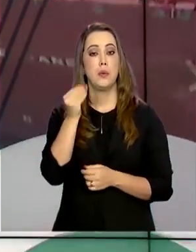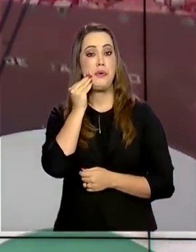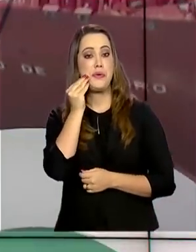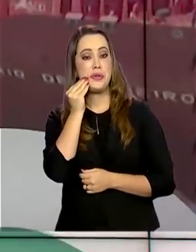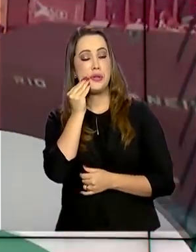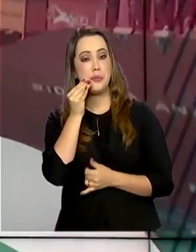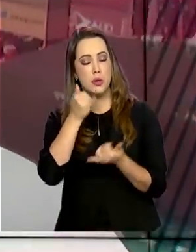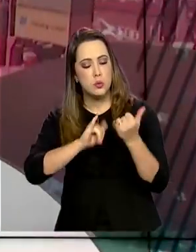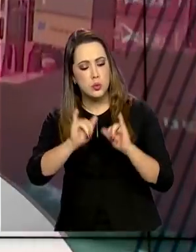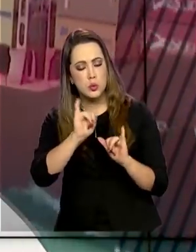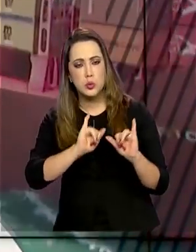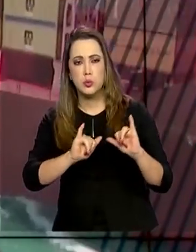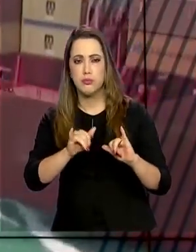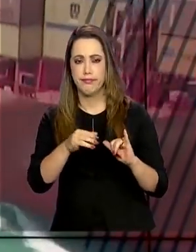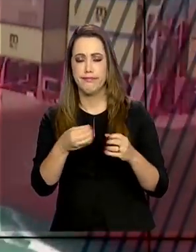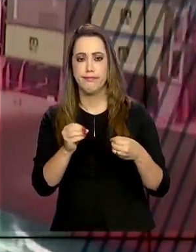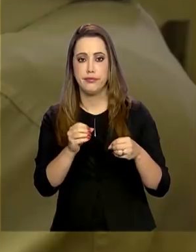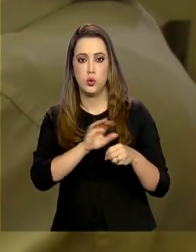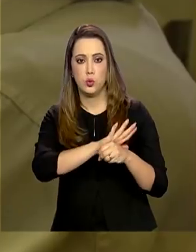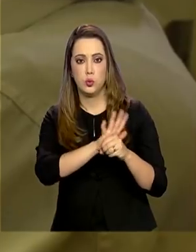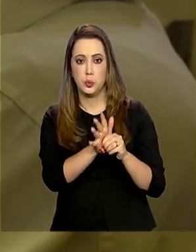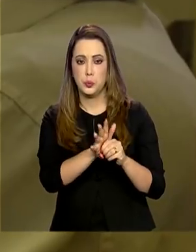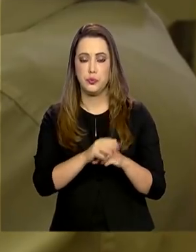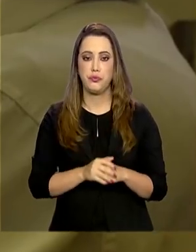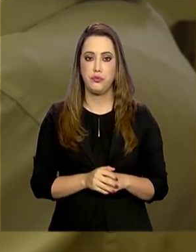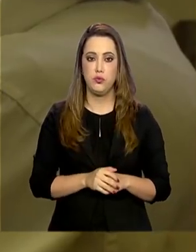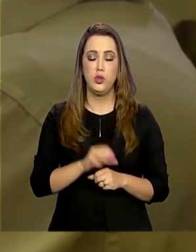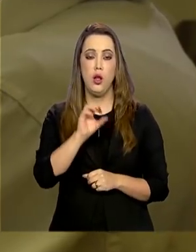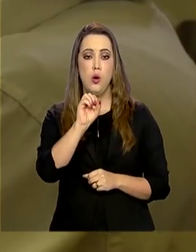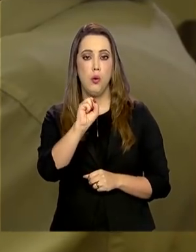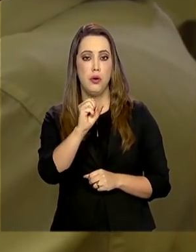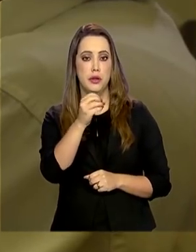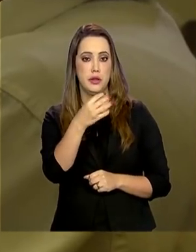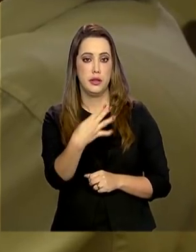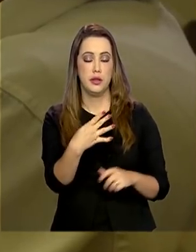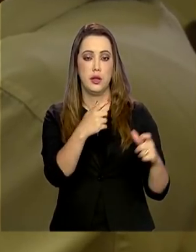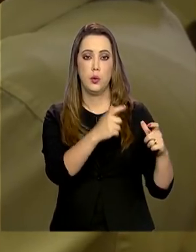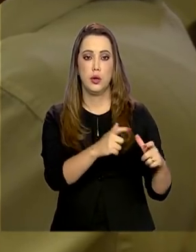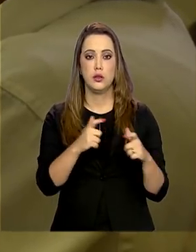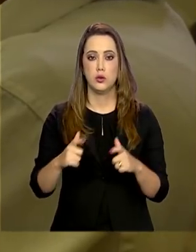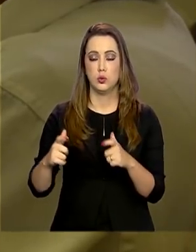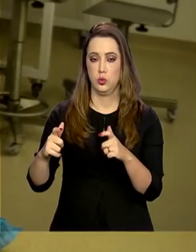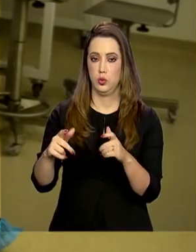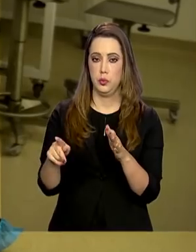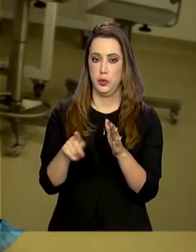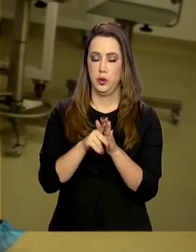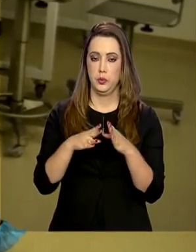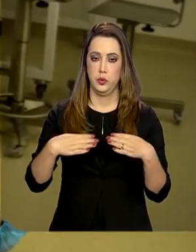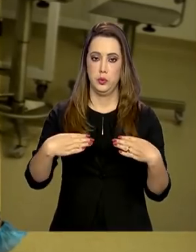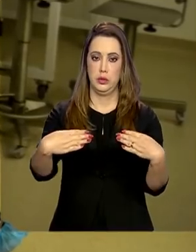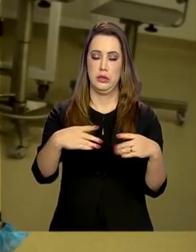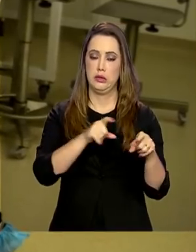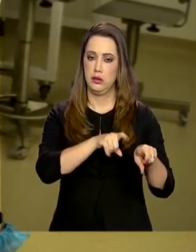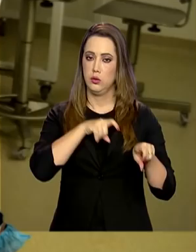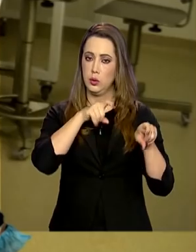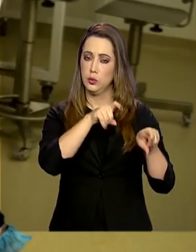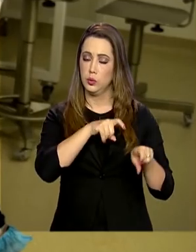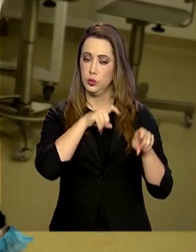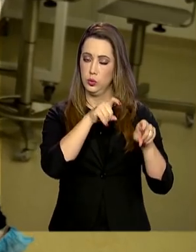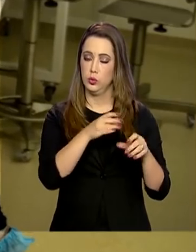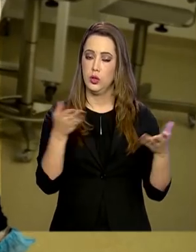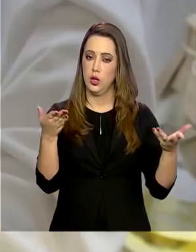processar testes do coronavírus em 84 laboratórios vinculados ao ministério da agricultura